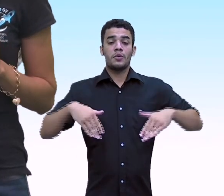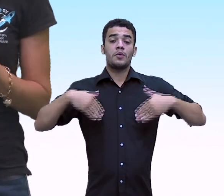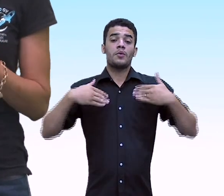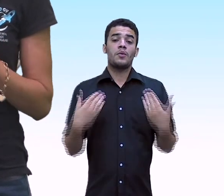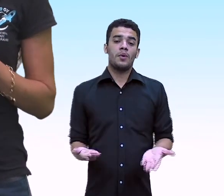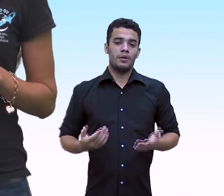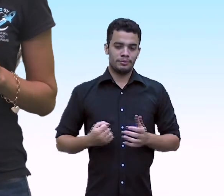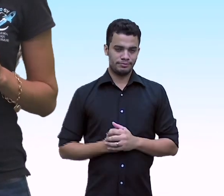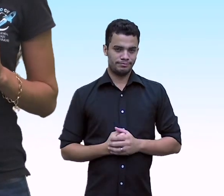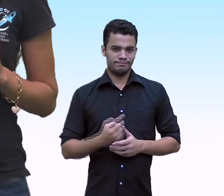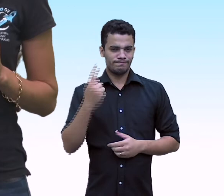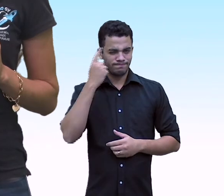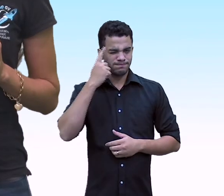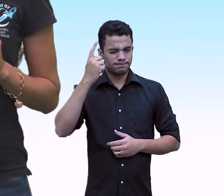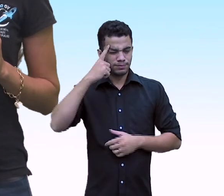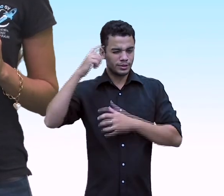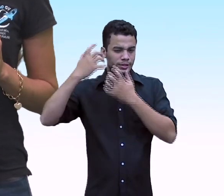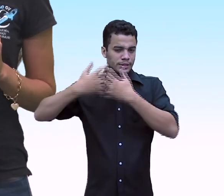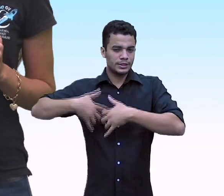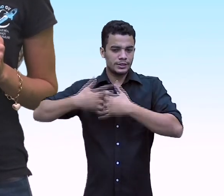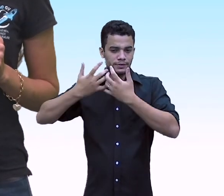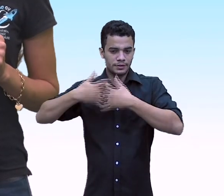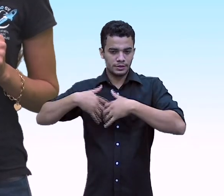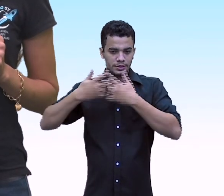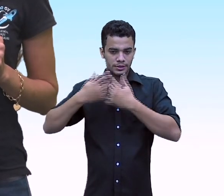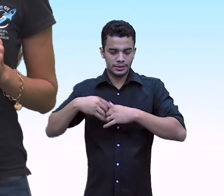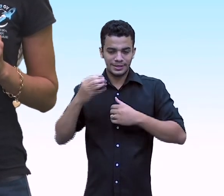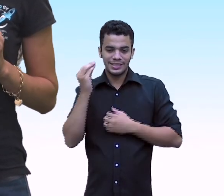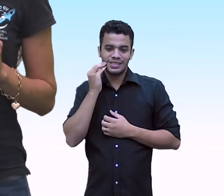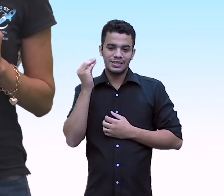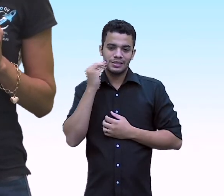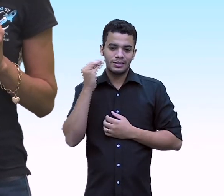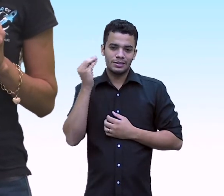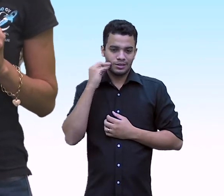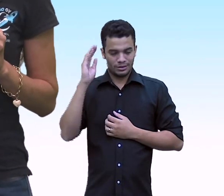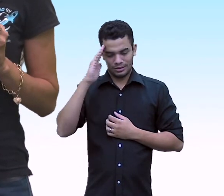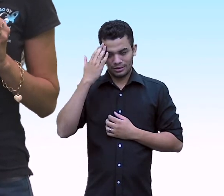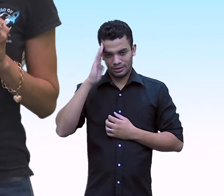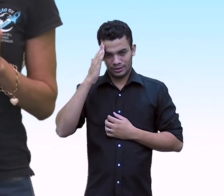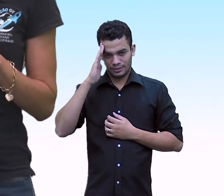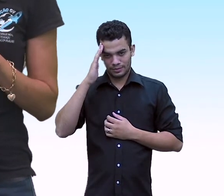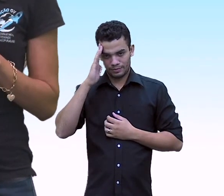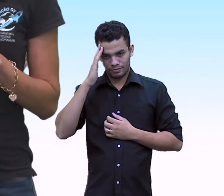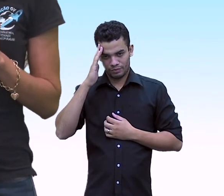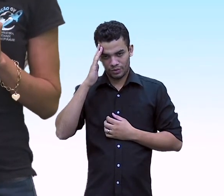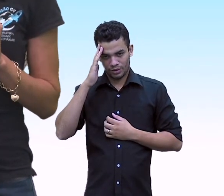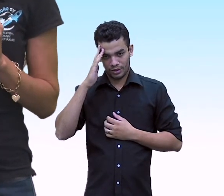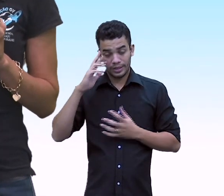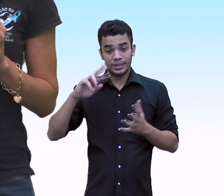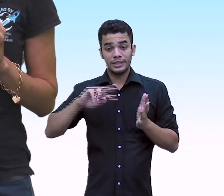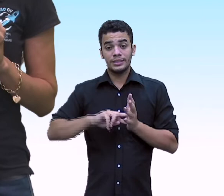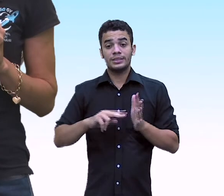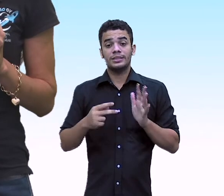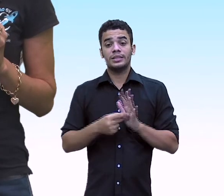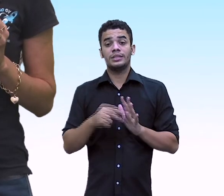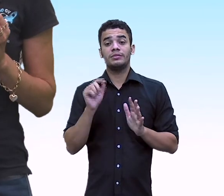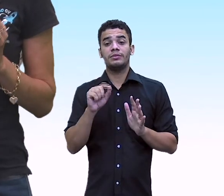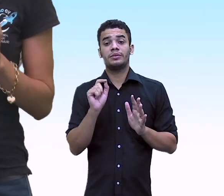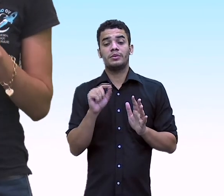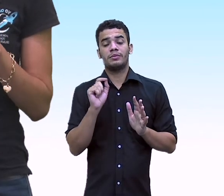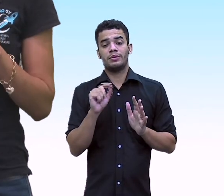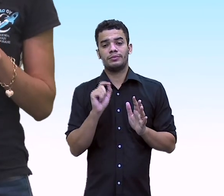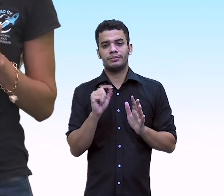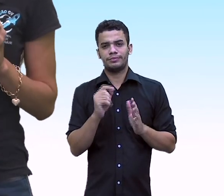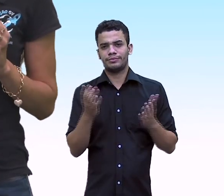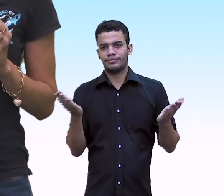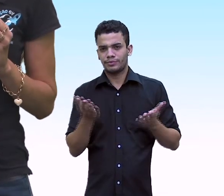Então, mãos à obra! Que tal vocês decidirem o destino das fábulas que